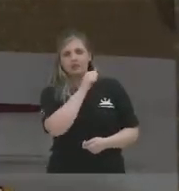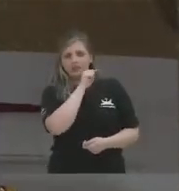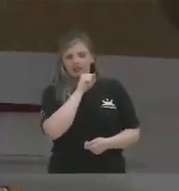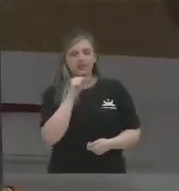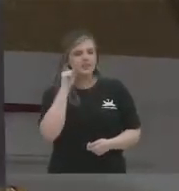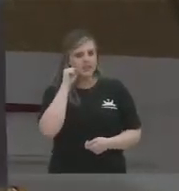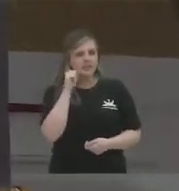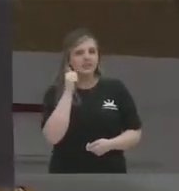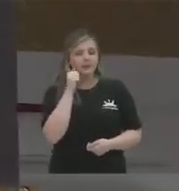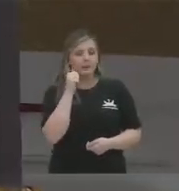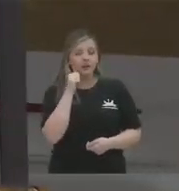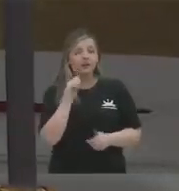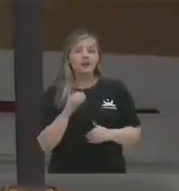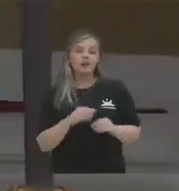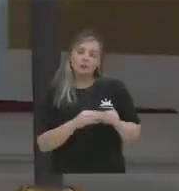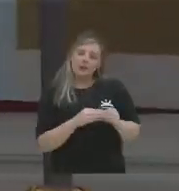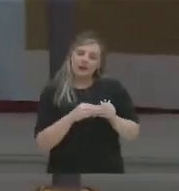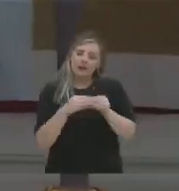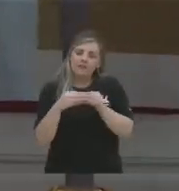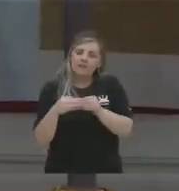E ele diz assim, ó: